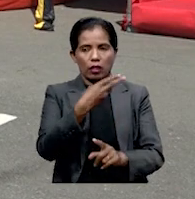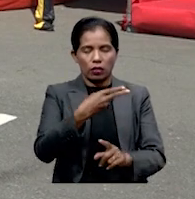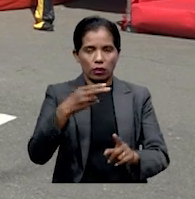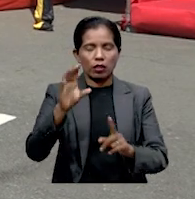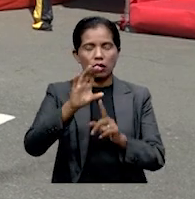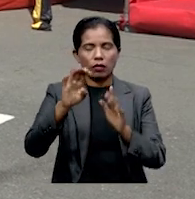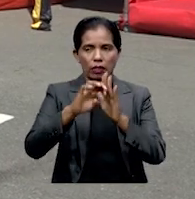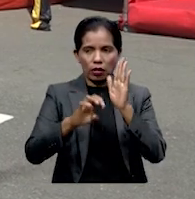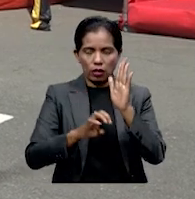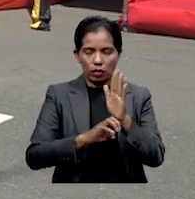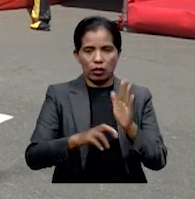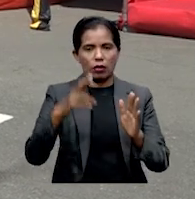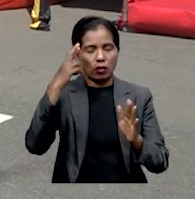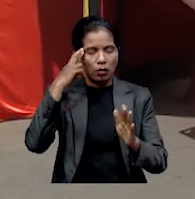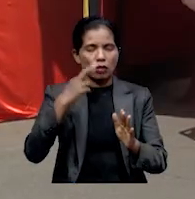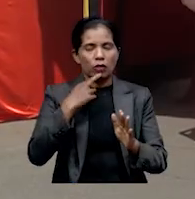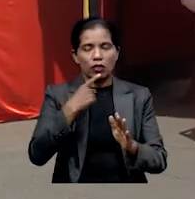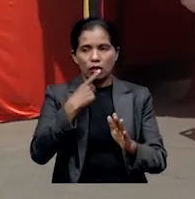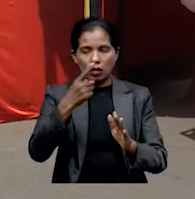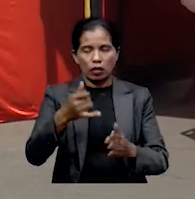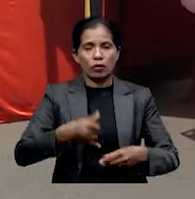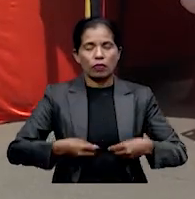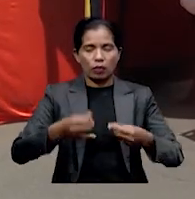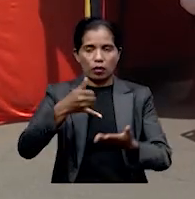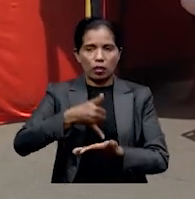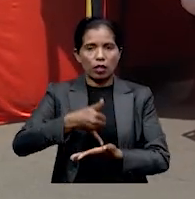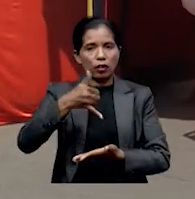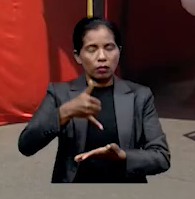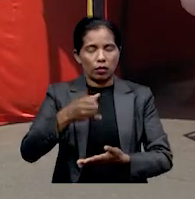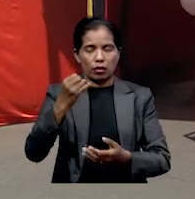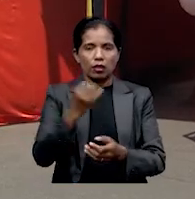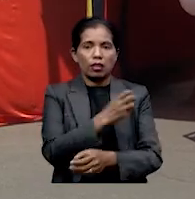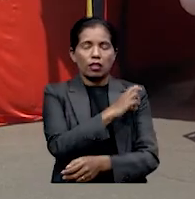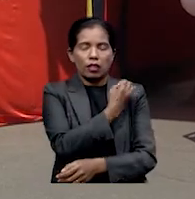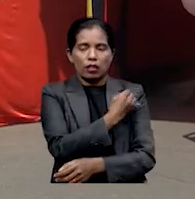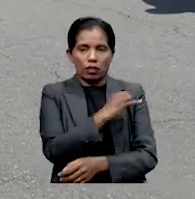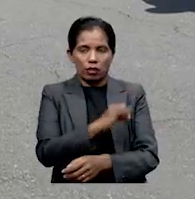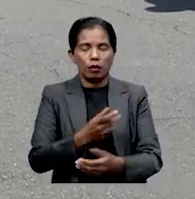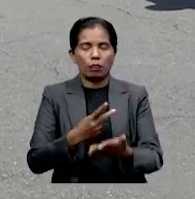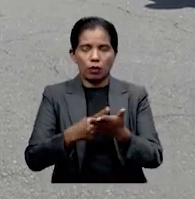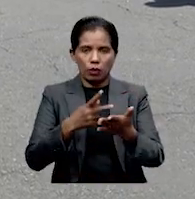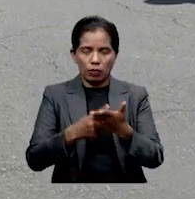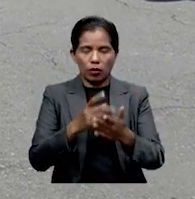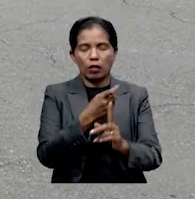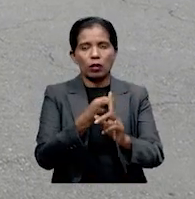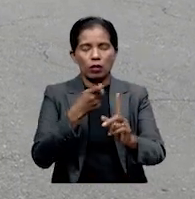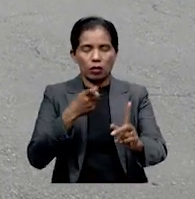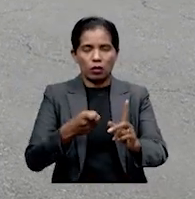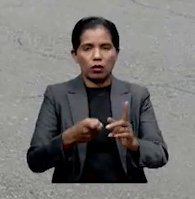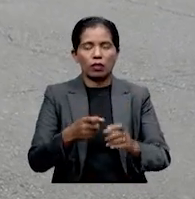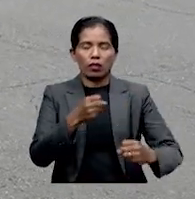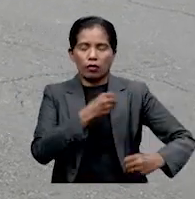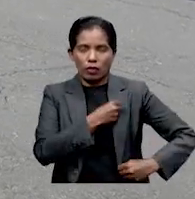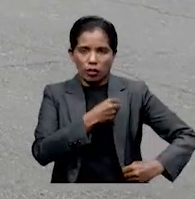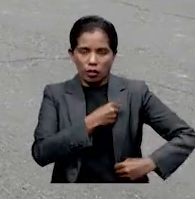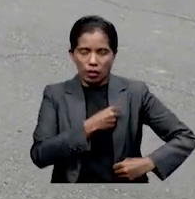Estado Zizera Muzorta Hateten com decoração no Estado Timor-Leste né baseia ba proposta chefe Estado Maior General Valentil Força de Defesa